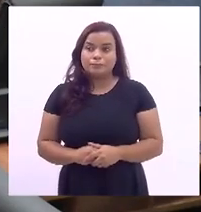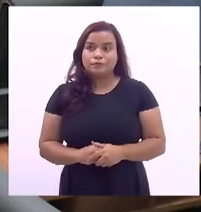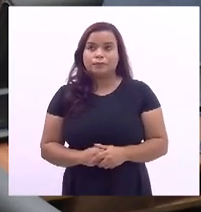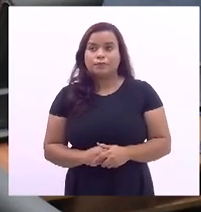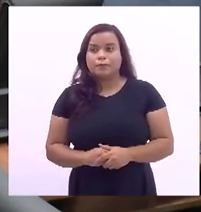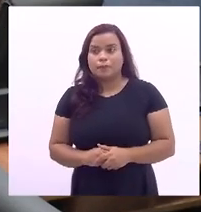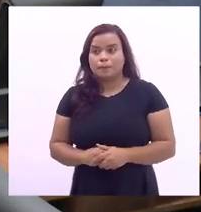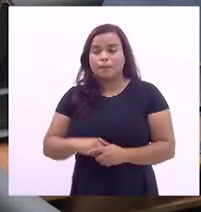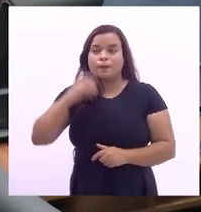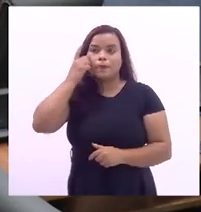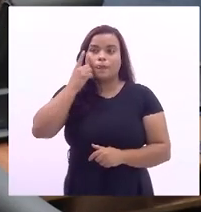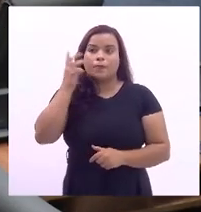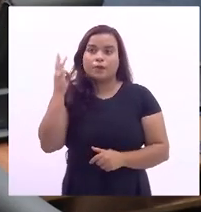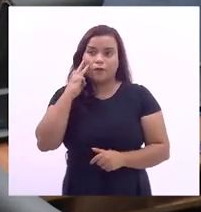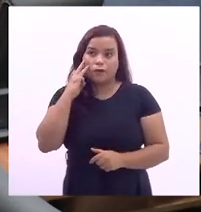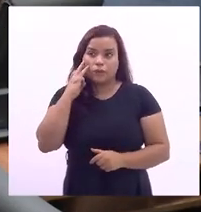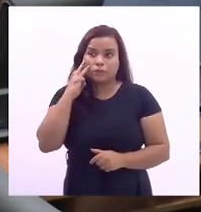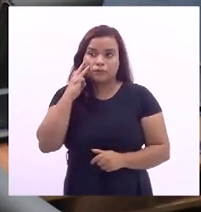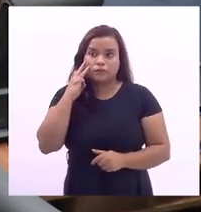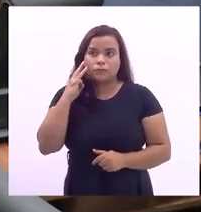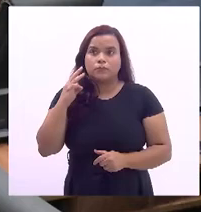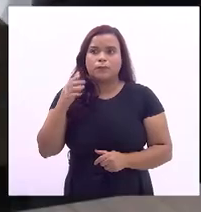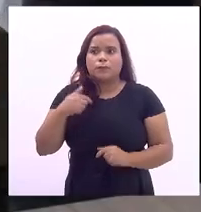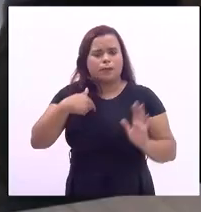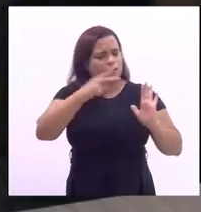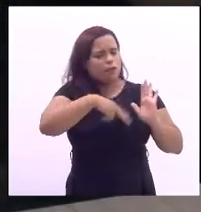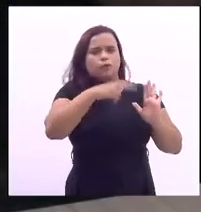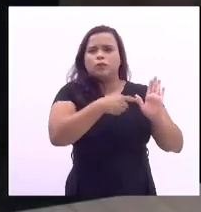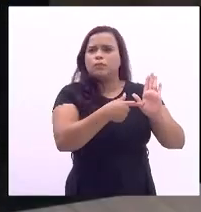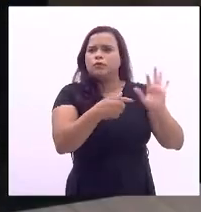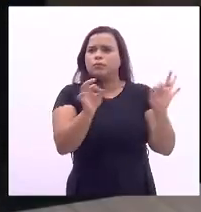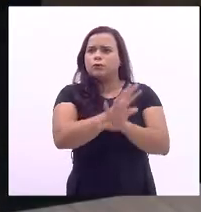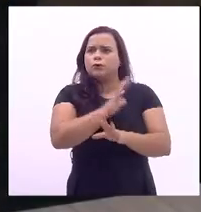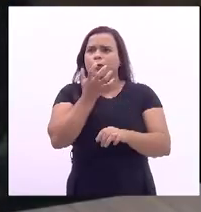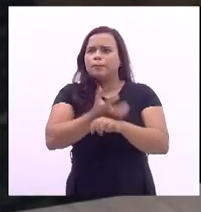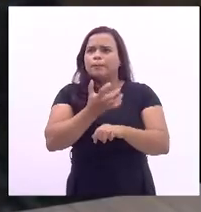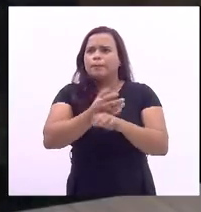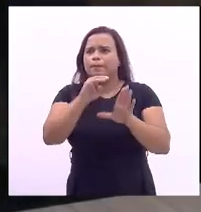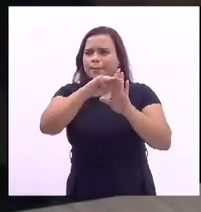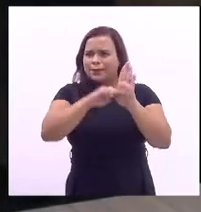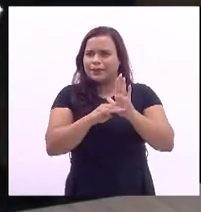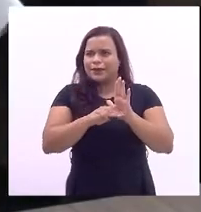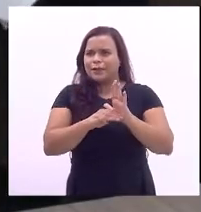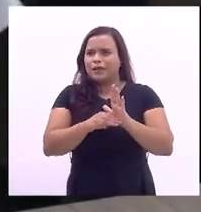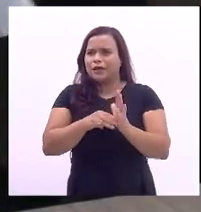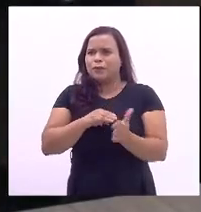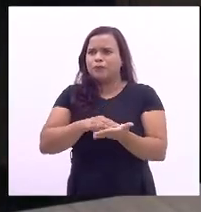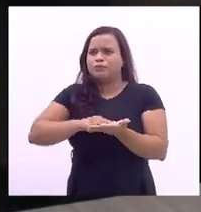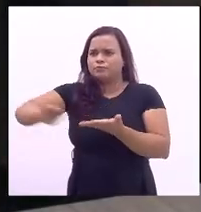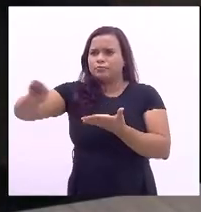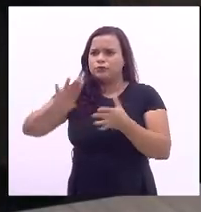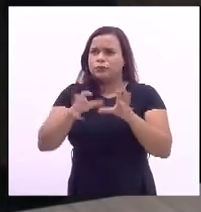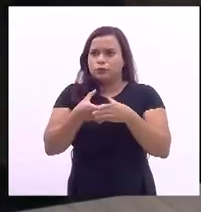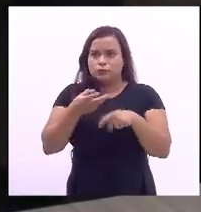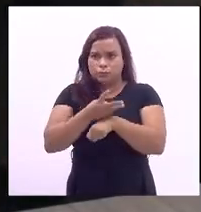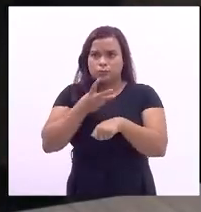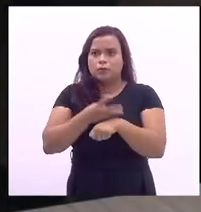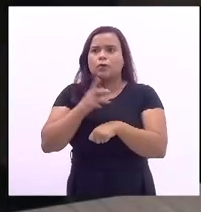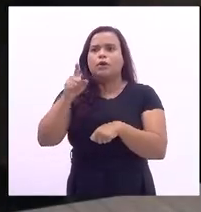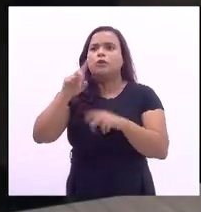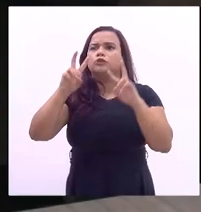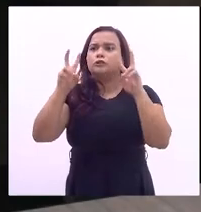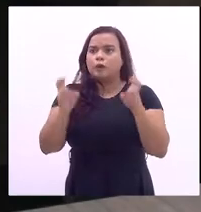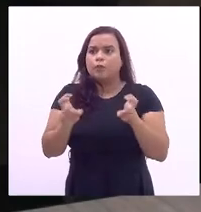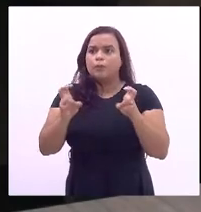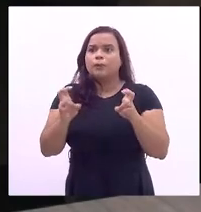o deputado waldeck são de ordem é que eu vi Acabei de ler aqui o material que foi distribuído no grupo em relação as emendas da